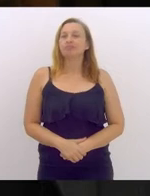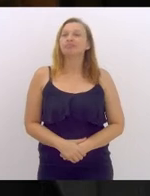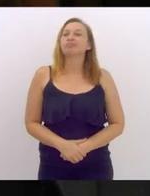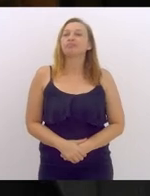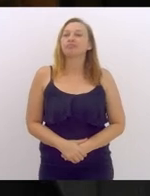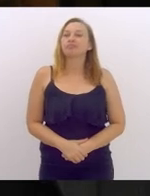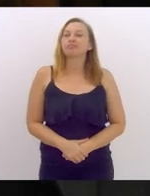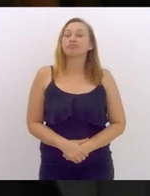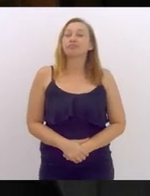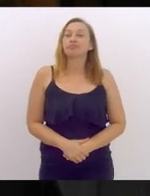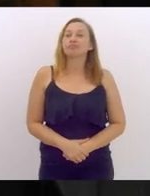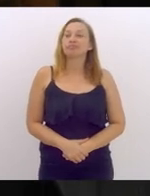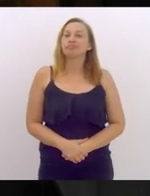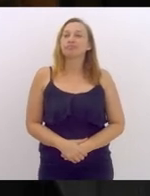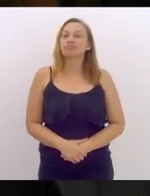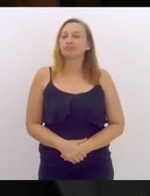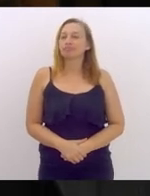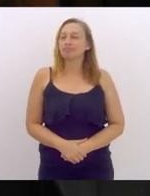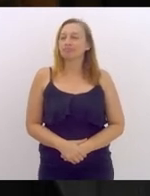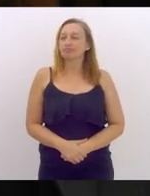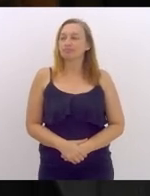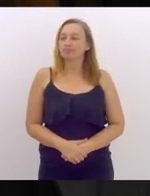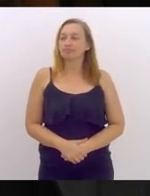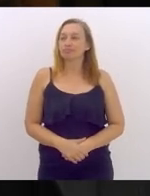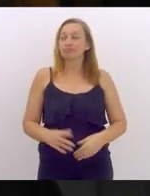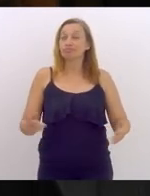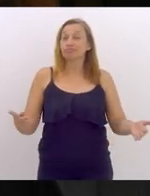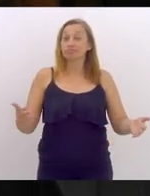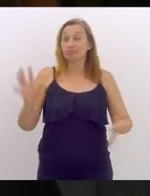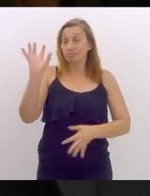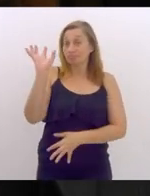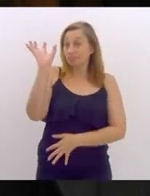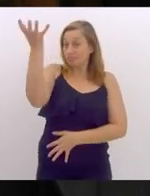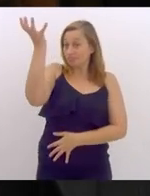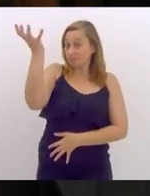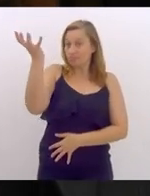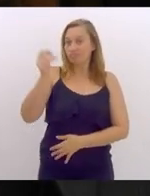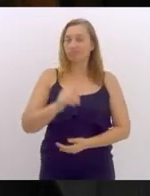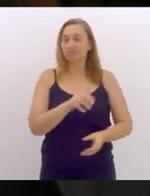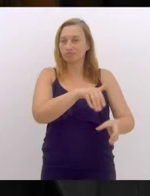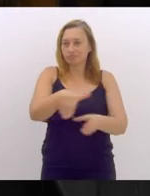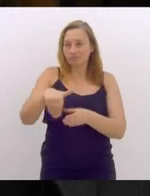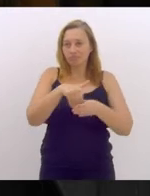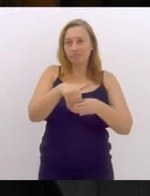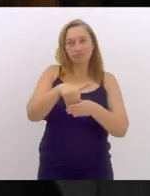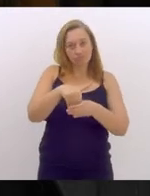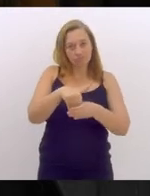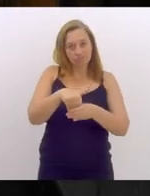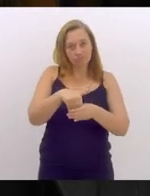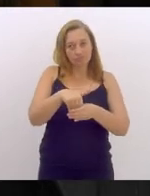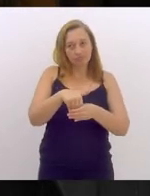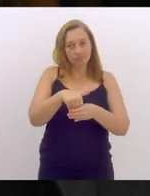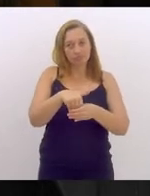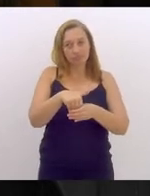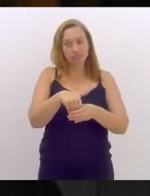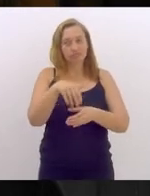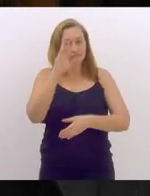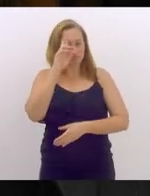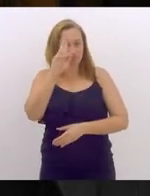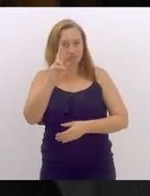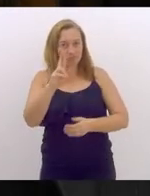um fenômeno que aconteceu nas eleições que vossa excelência participou